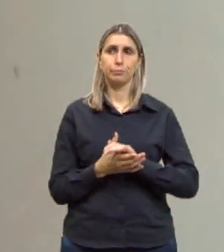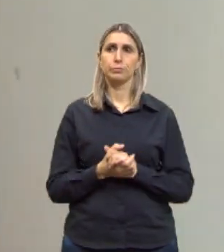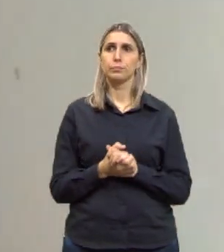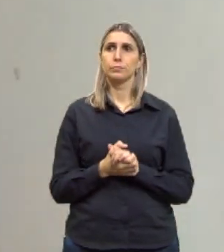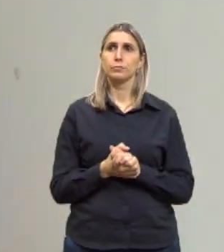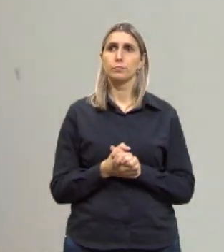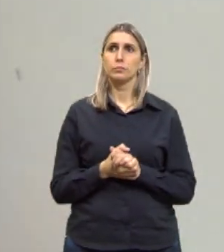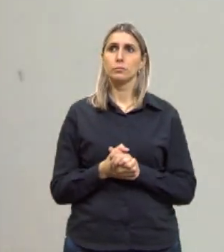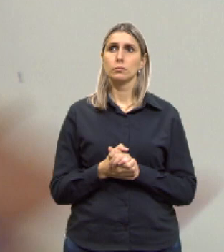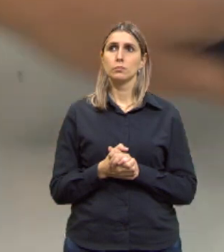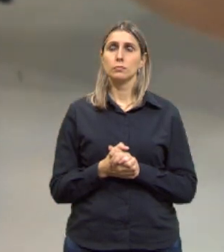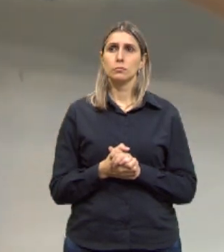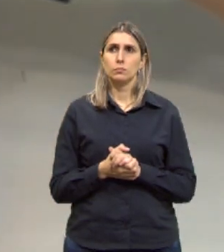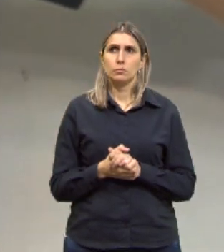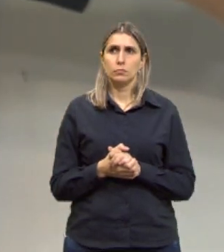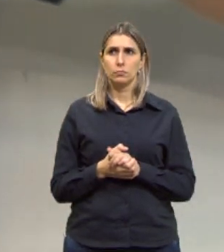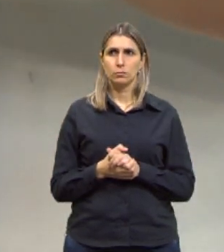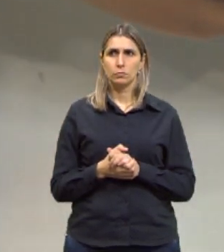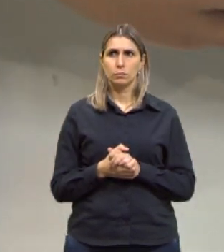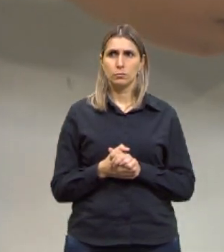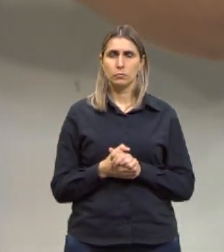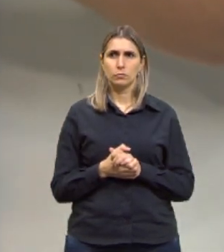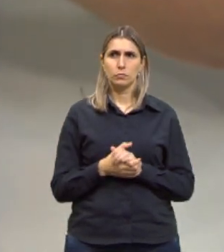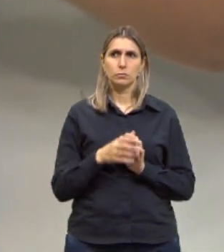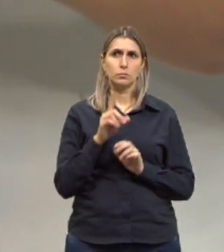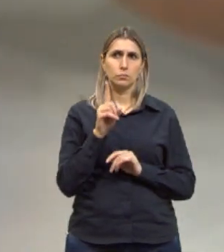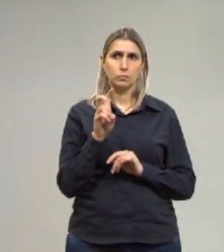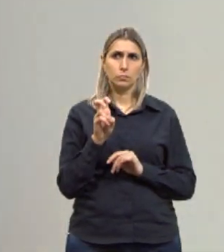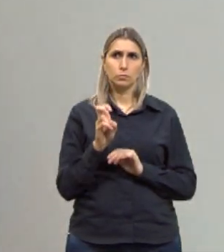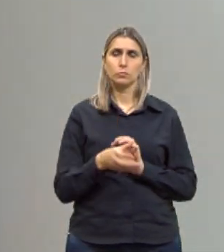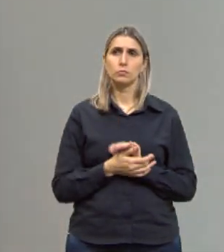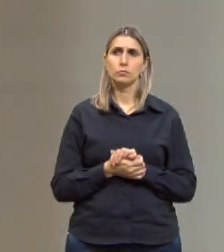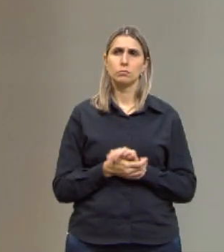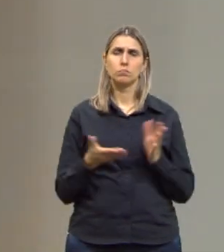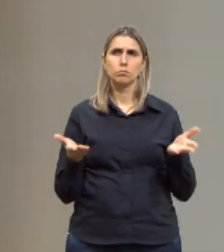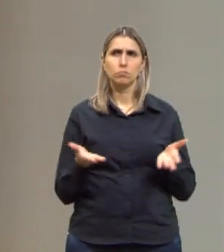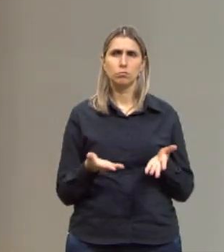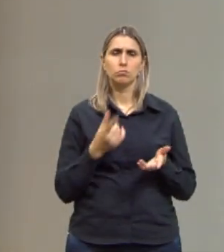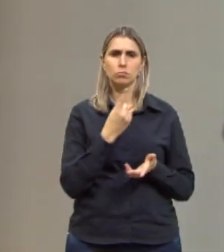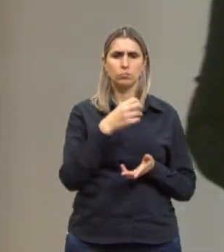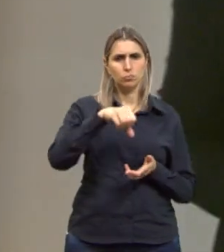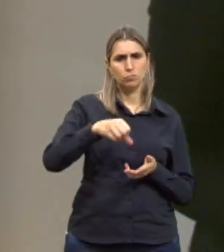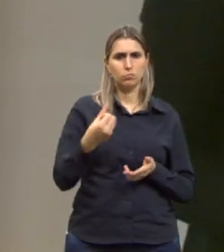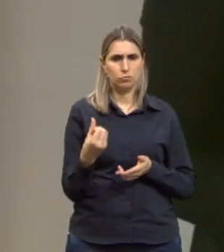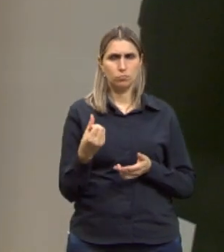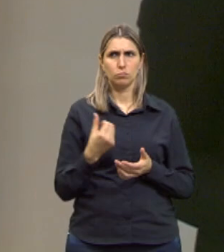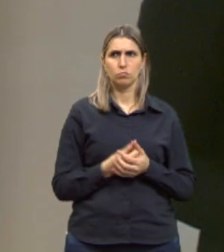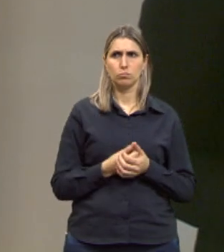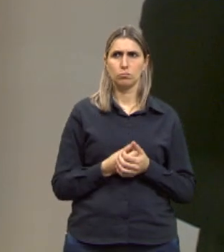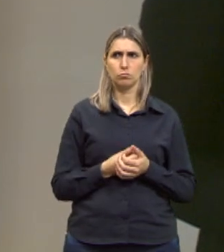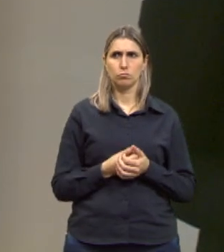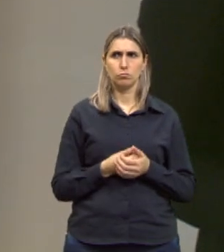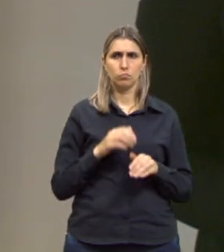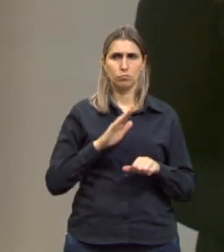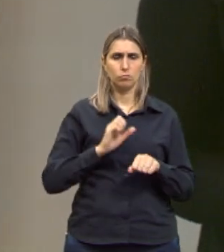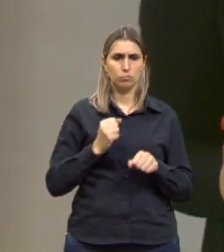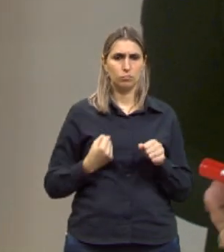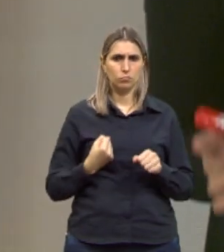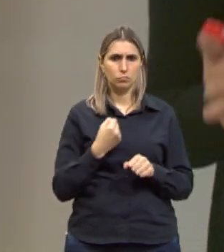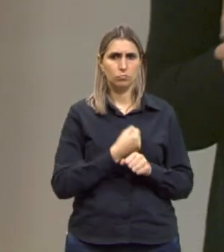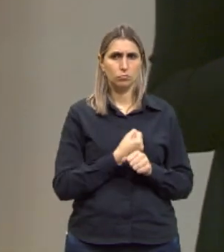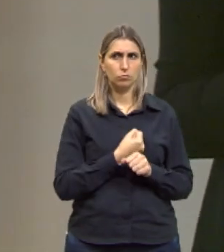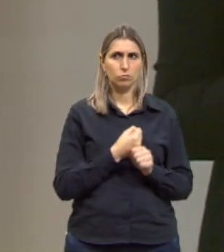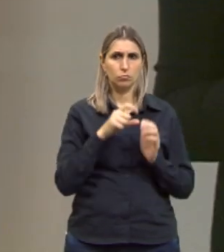225. Então, raiz de 225 é 15. Eu quero a de 196. Então, é um número que